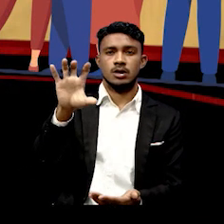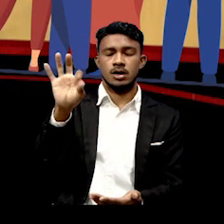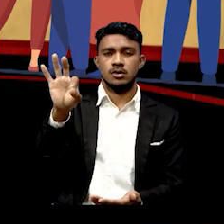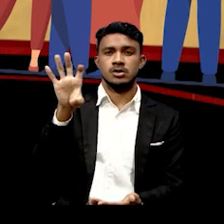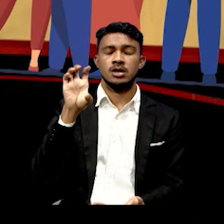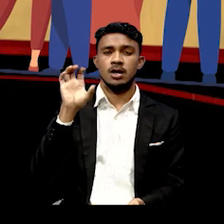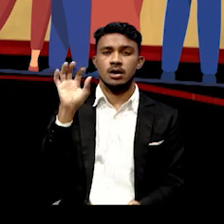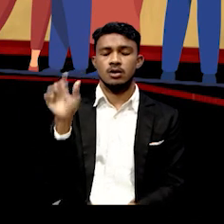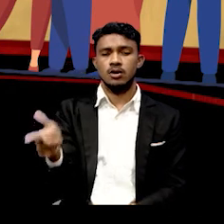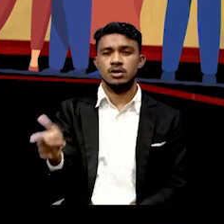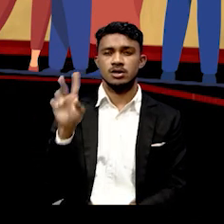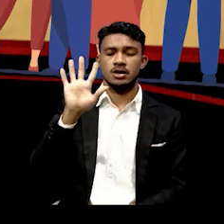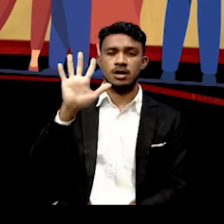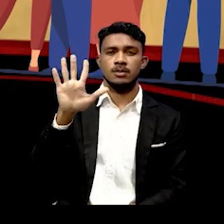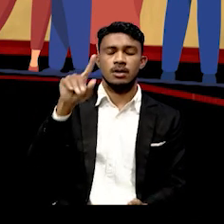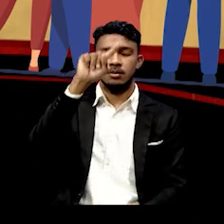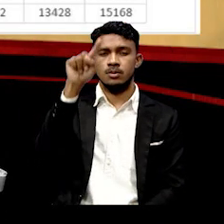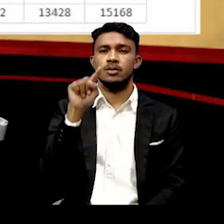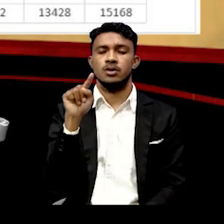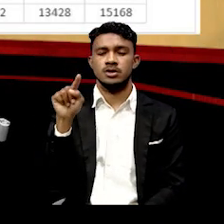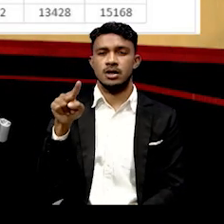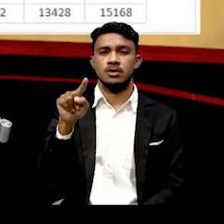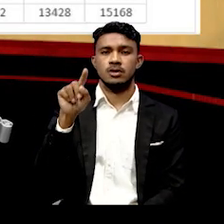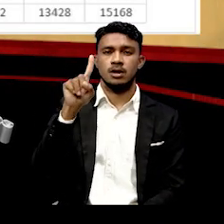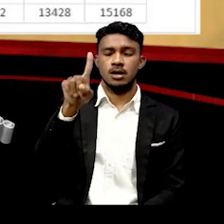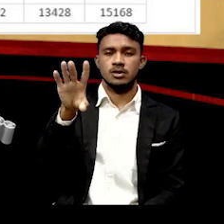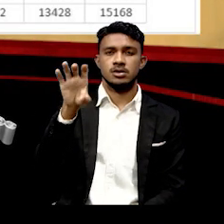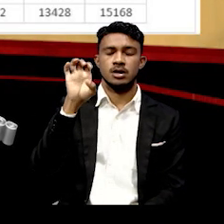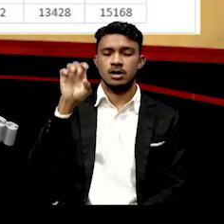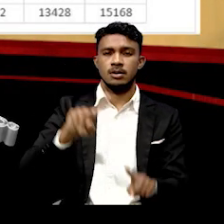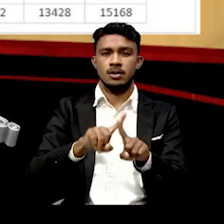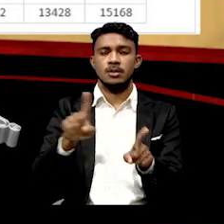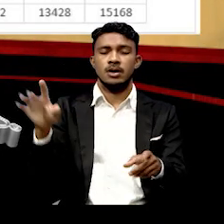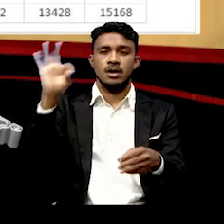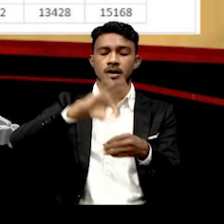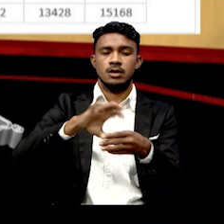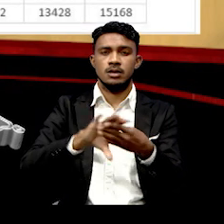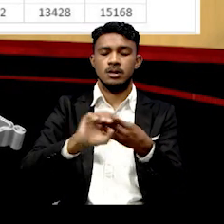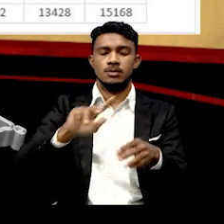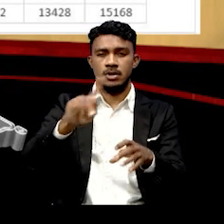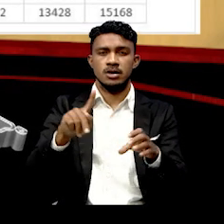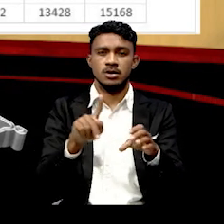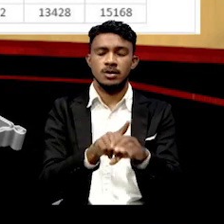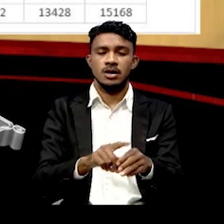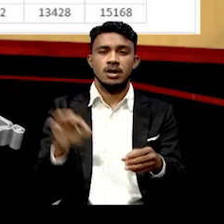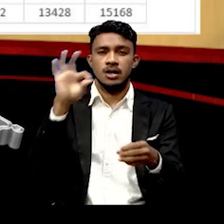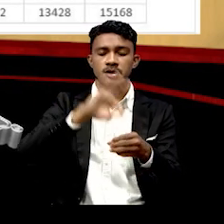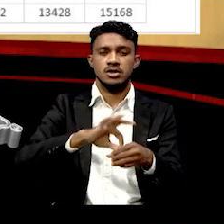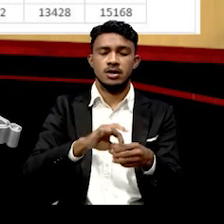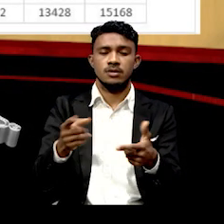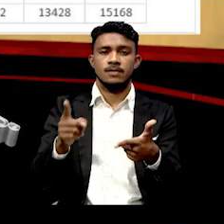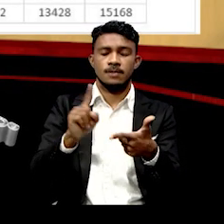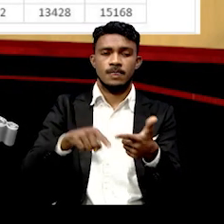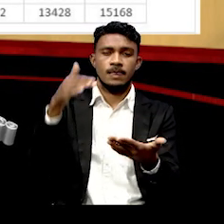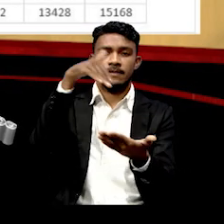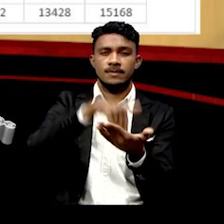lima, representa porcento atus ida, mai be eleitor nebe participa e eleição segunda volta ne, rihun